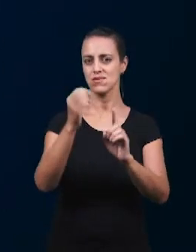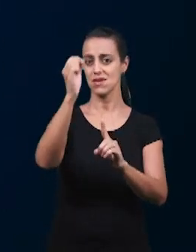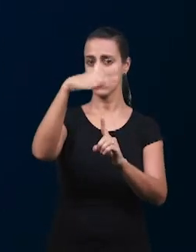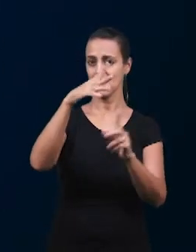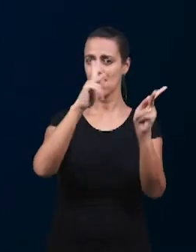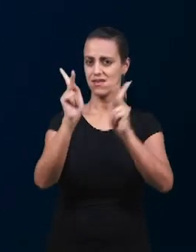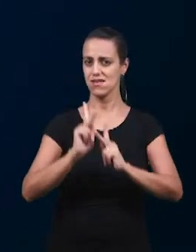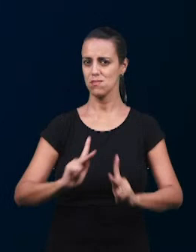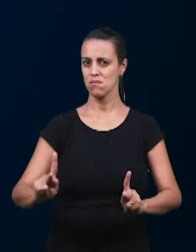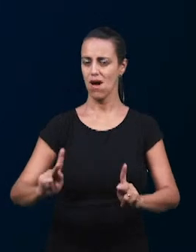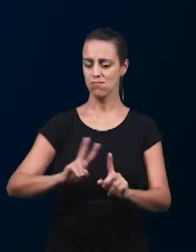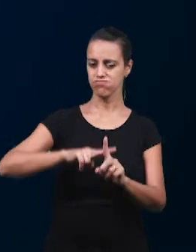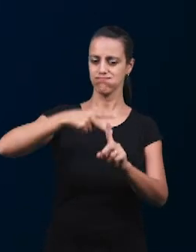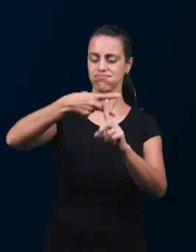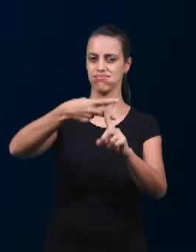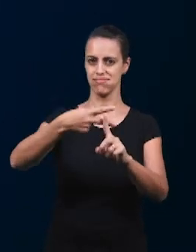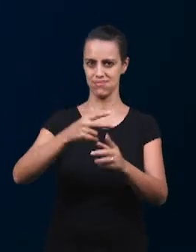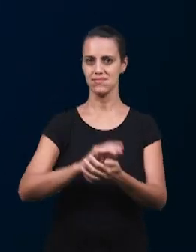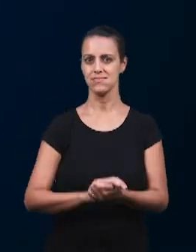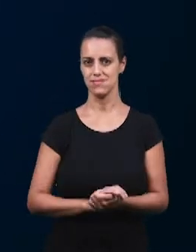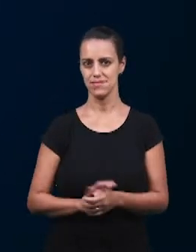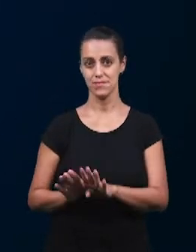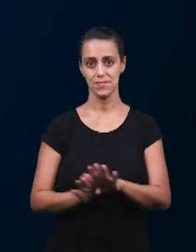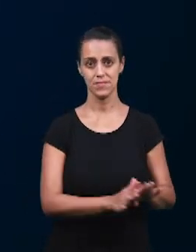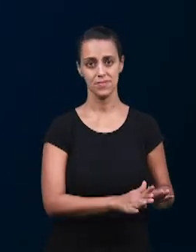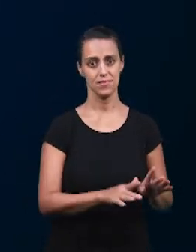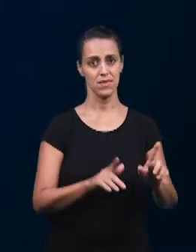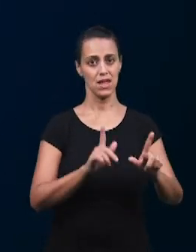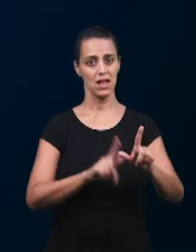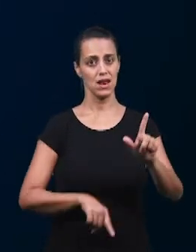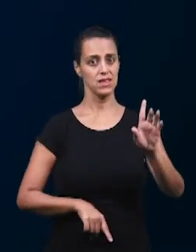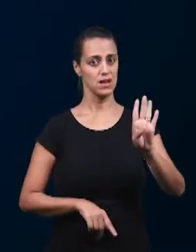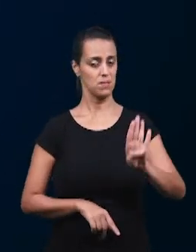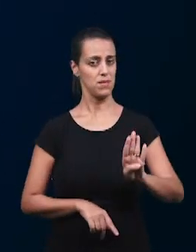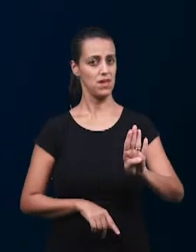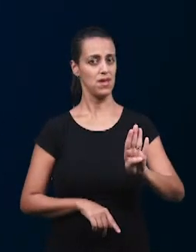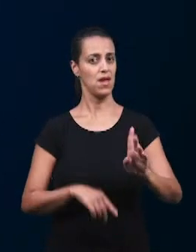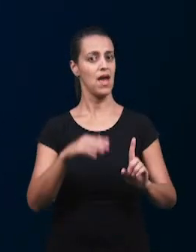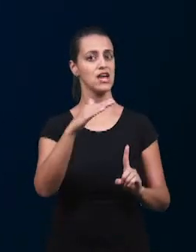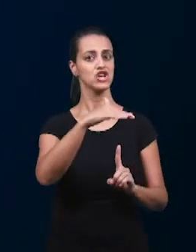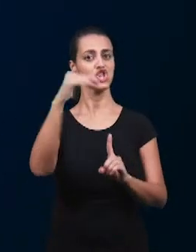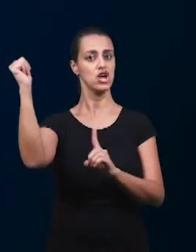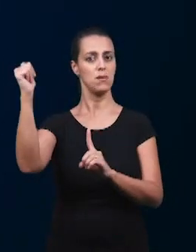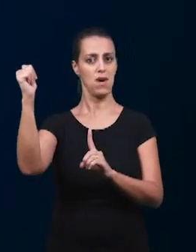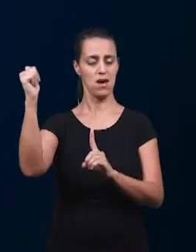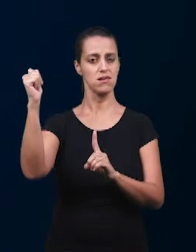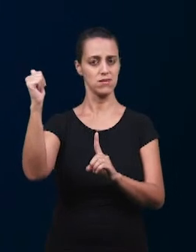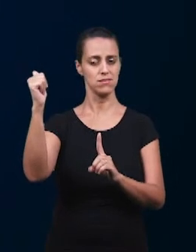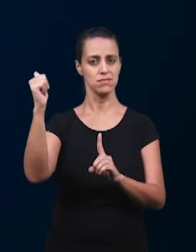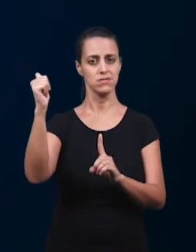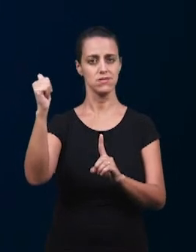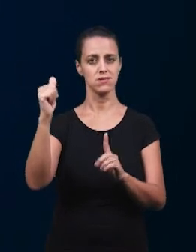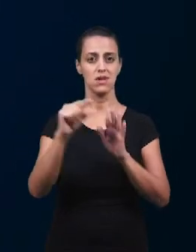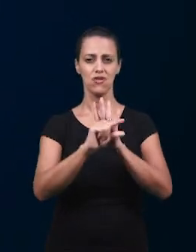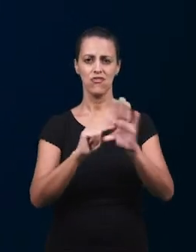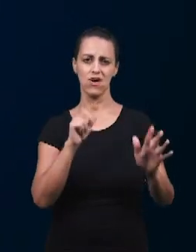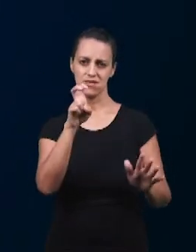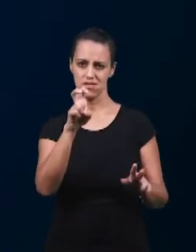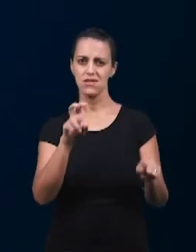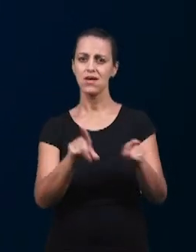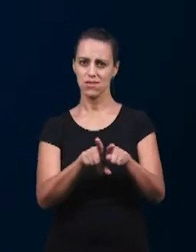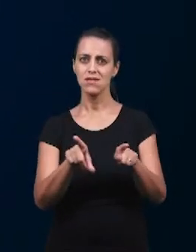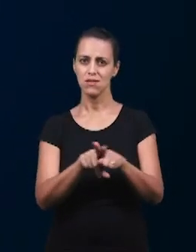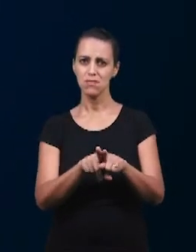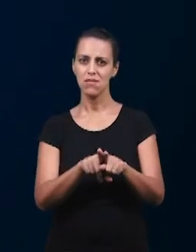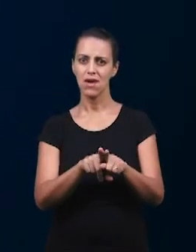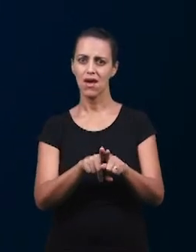Graça e paz vos sejam multiplicadas. Já na letra B, que fala a respeito do chamado, também no verso 5, nós